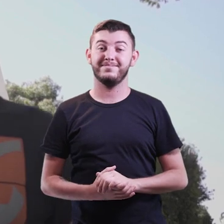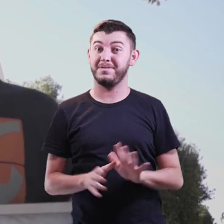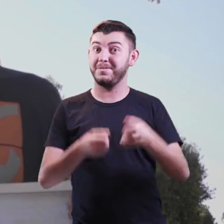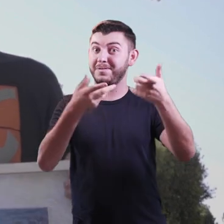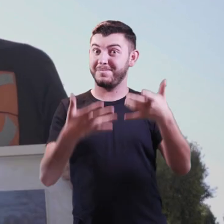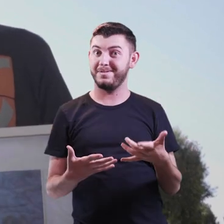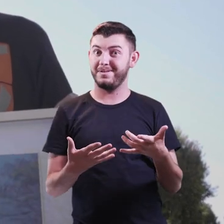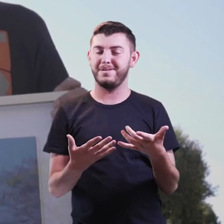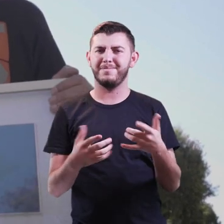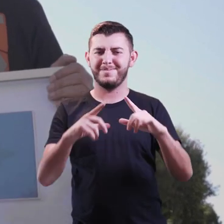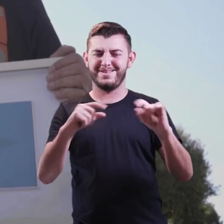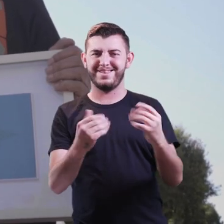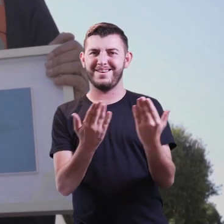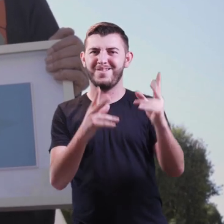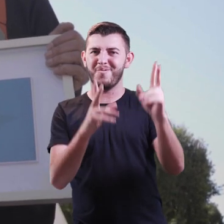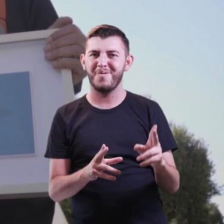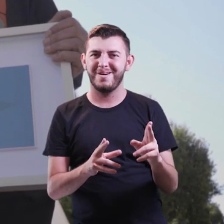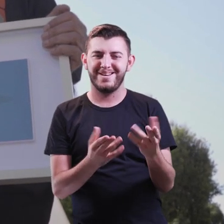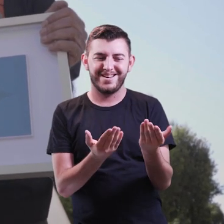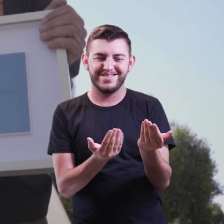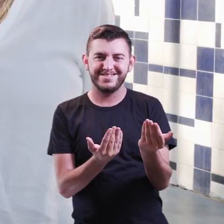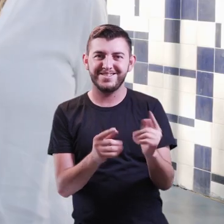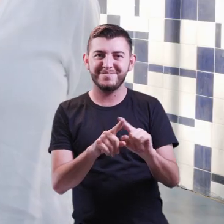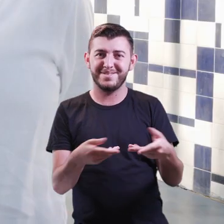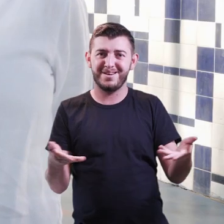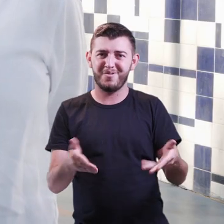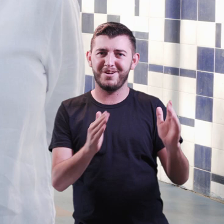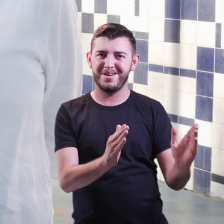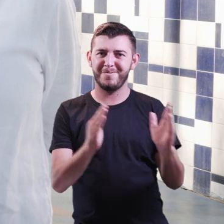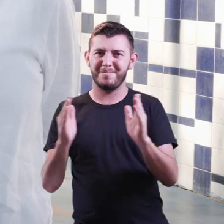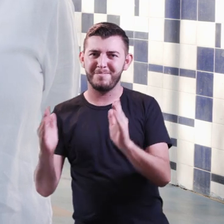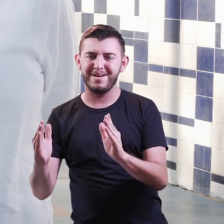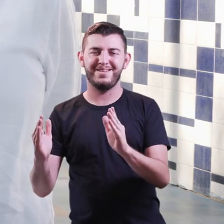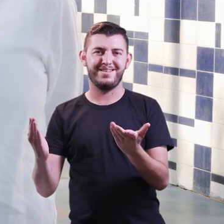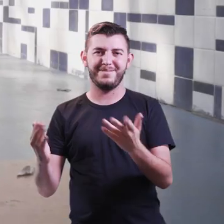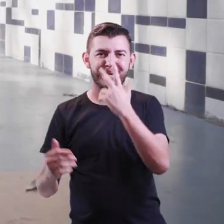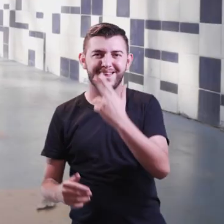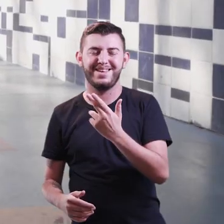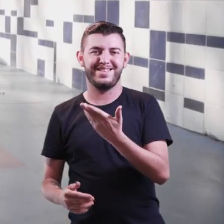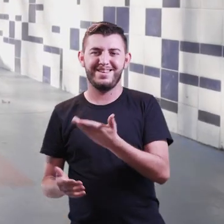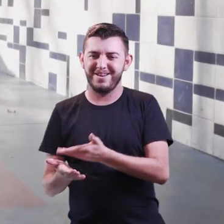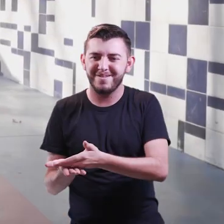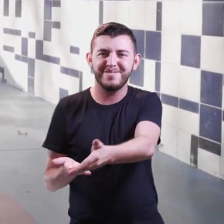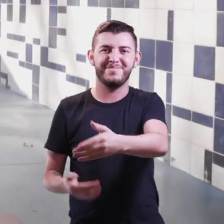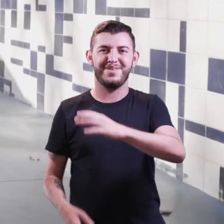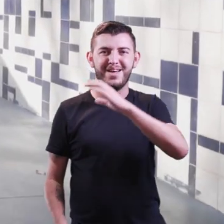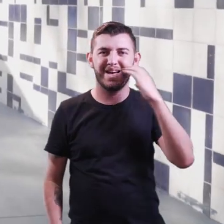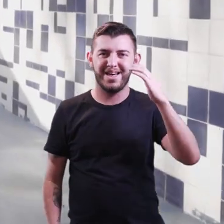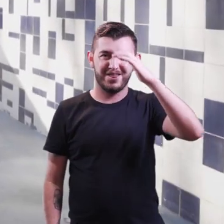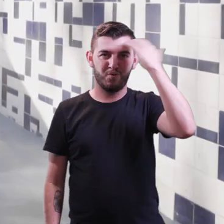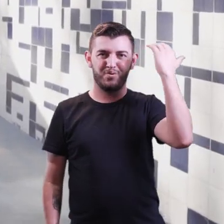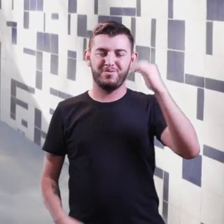Digamos que Brasília até então era uma adolescente e agora ela está entrando na idade adulta.